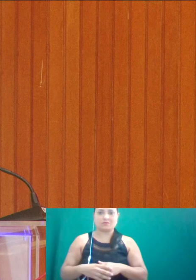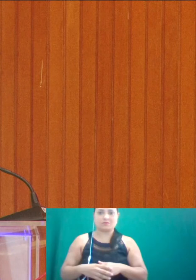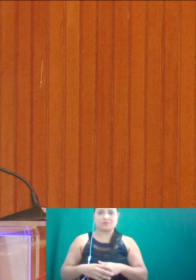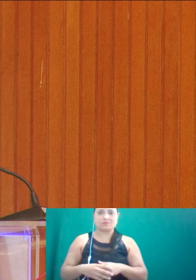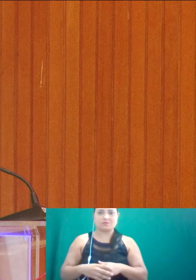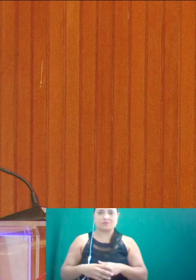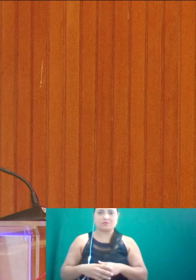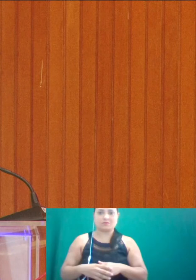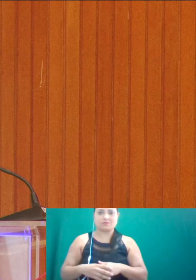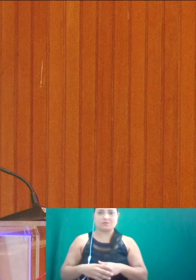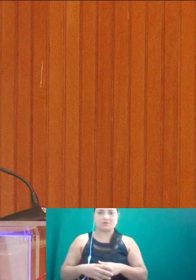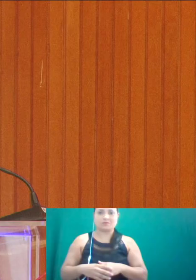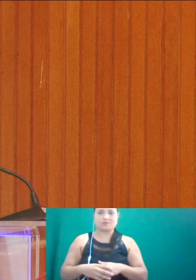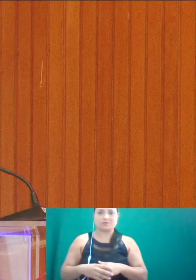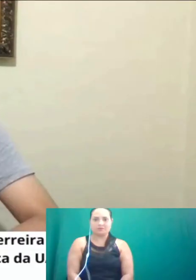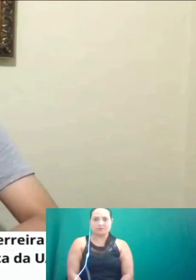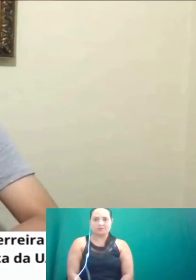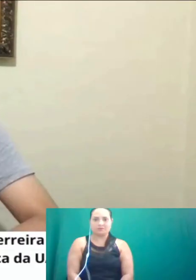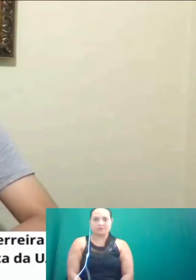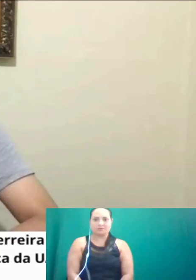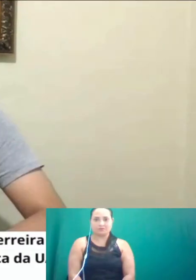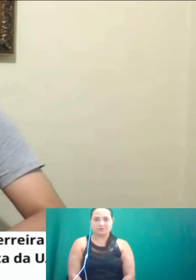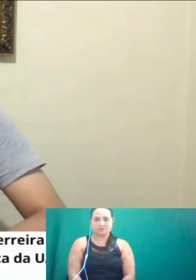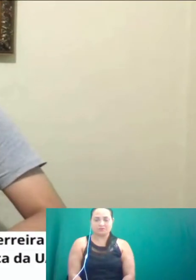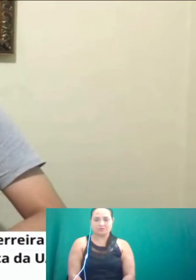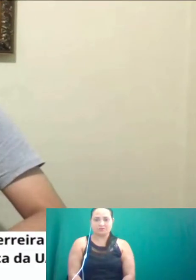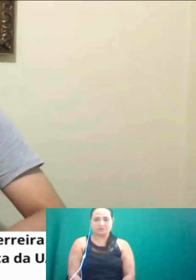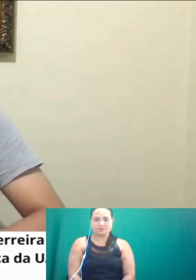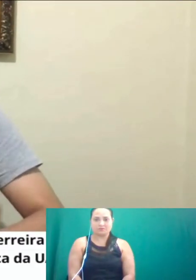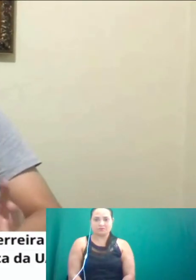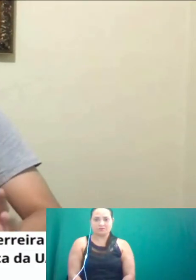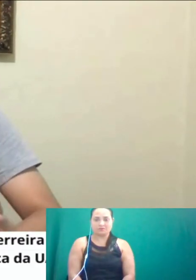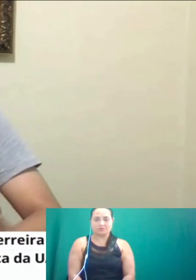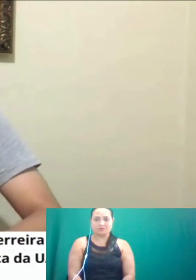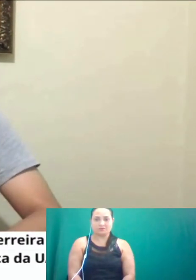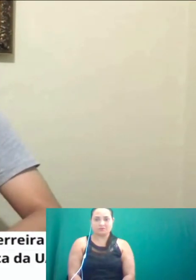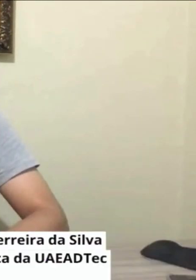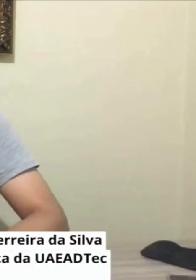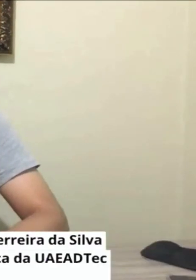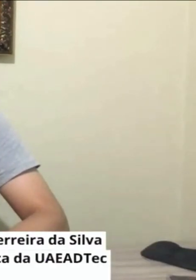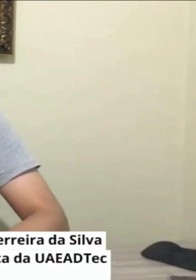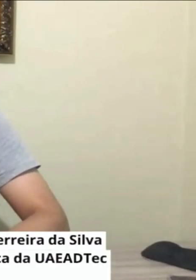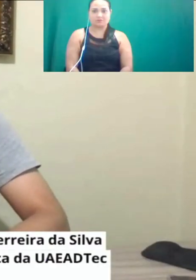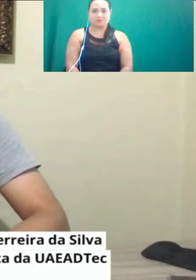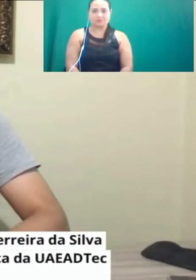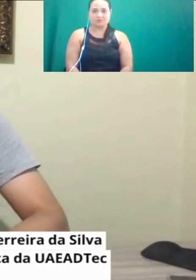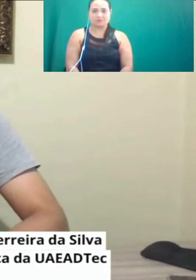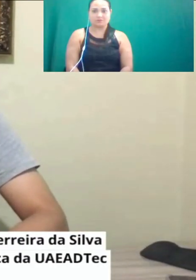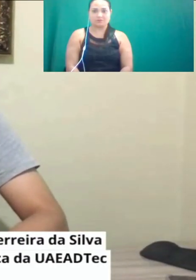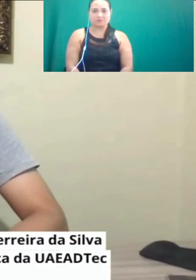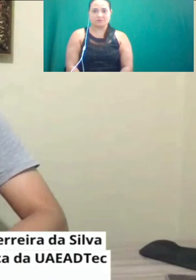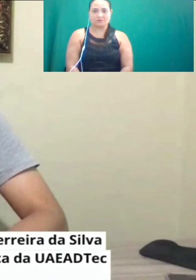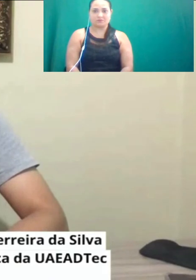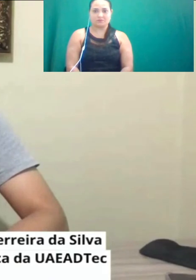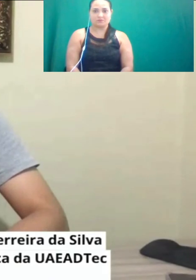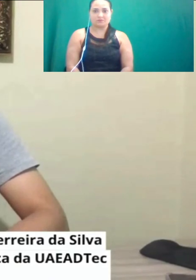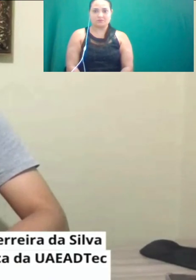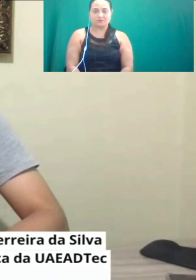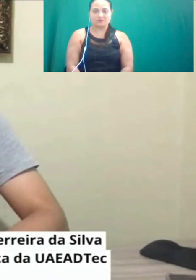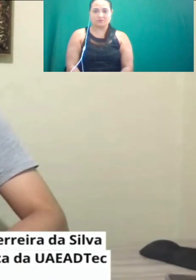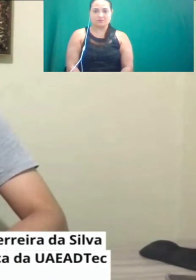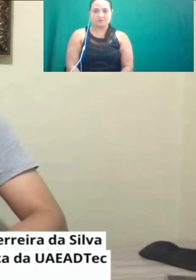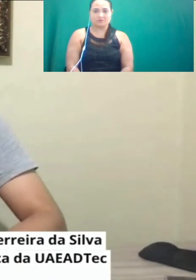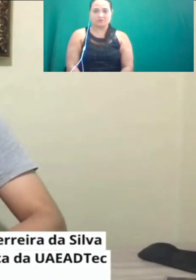Boa tarde a todos. Gostaria de agradecer pelo privilégio do seu orador, de todos os nossos